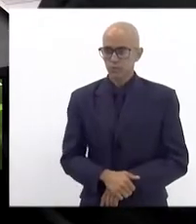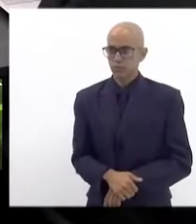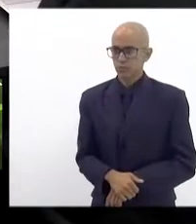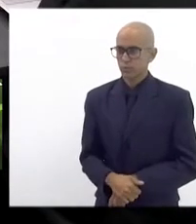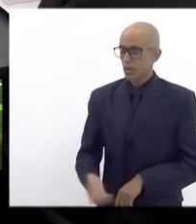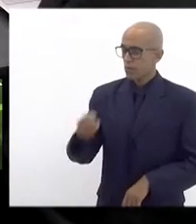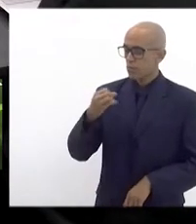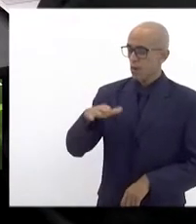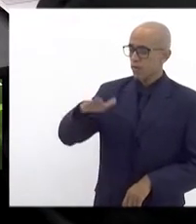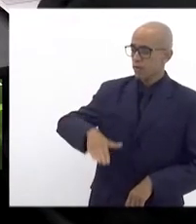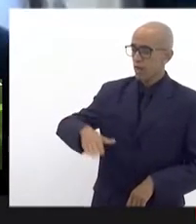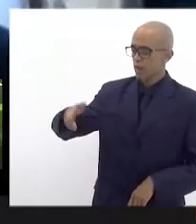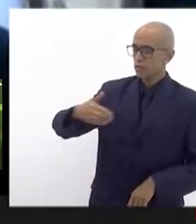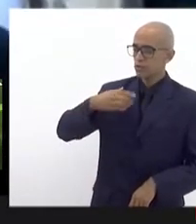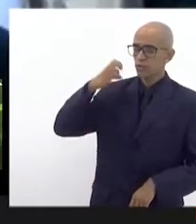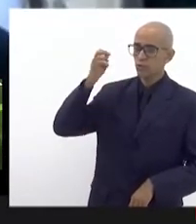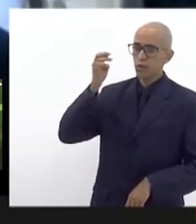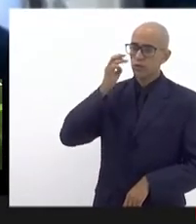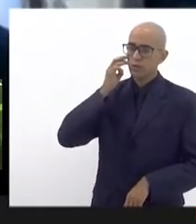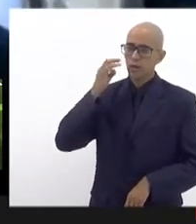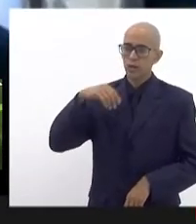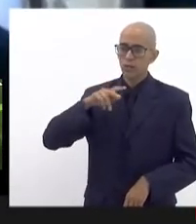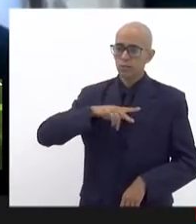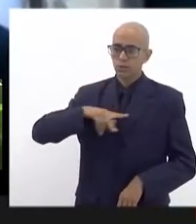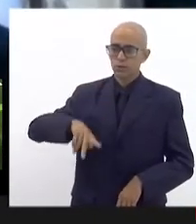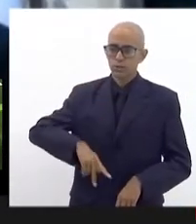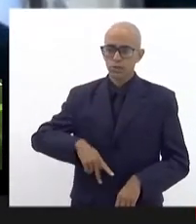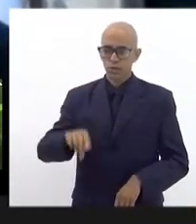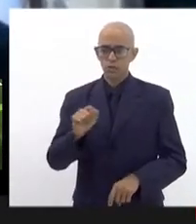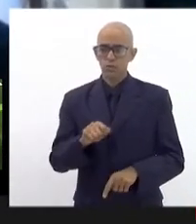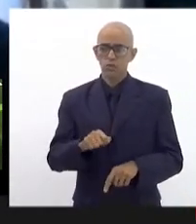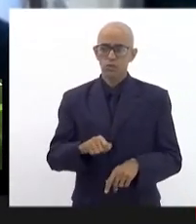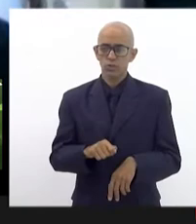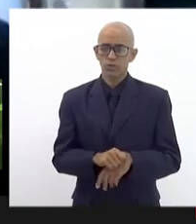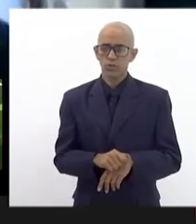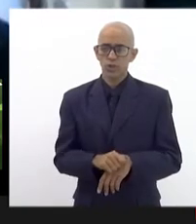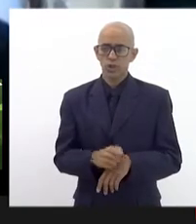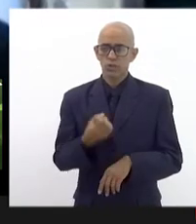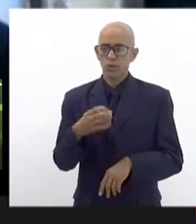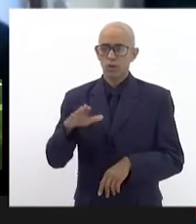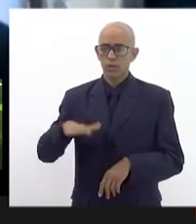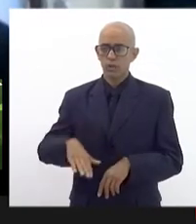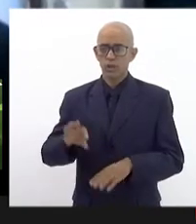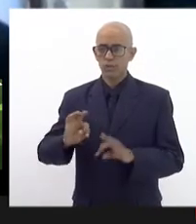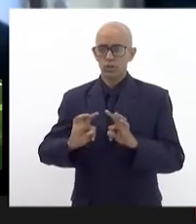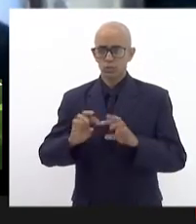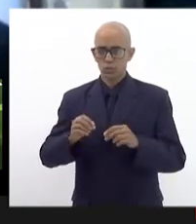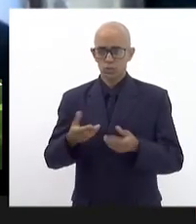Boa tarde, Waldeck Carneiro, presidente. Boa tarde a todos. Né?